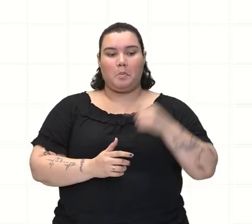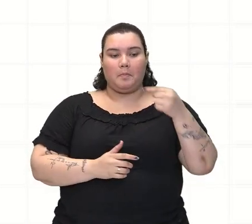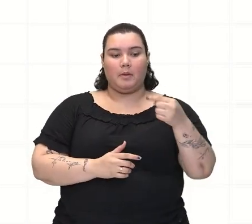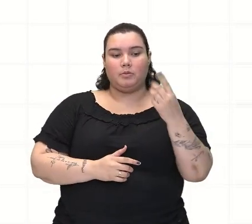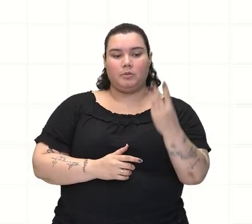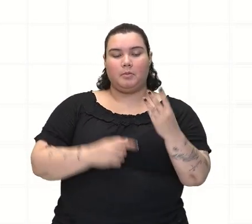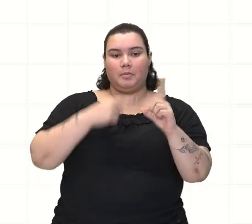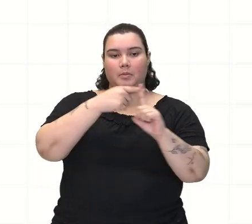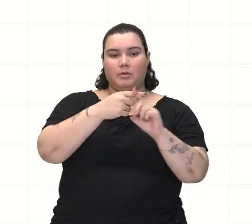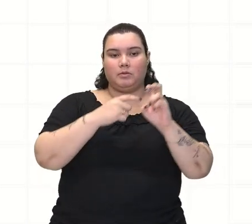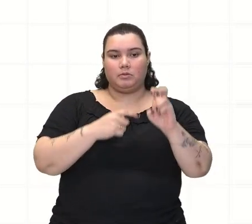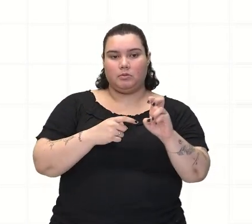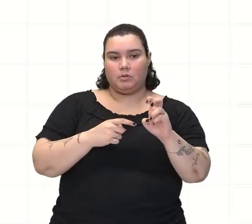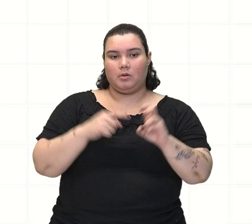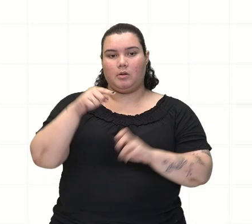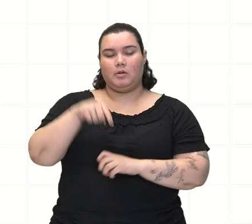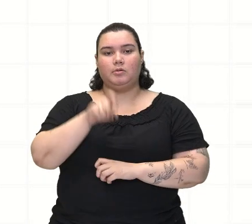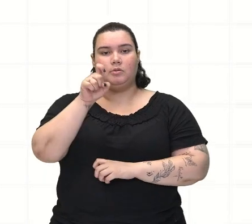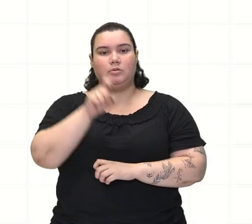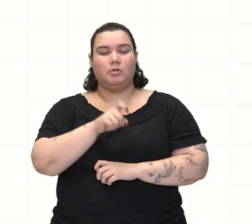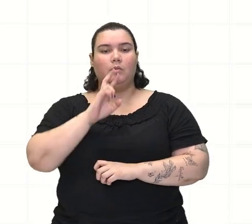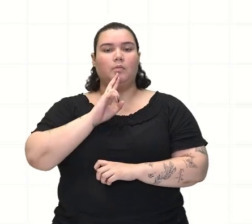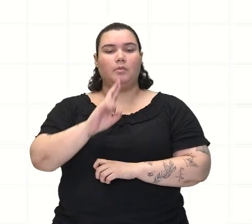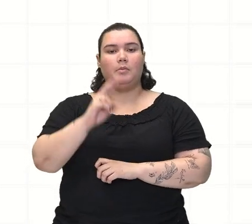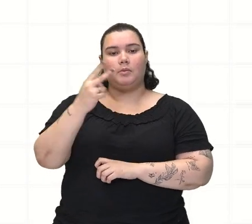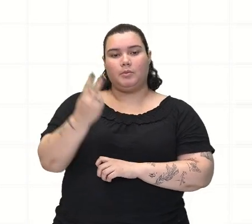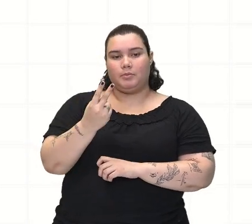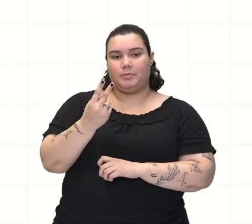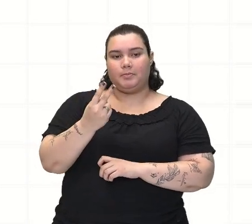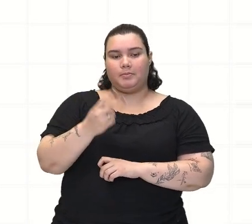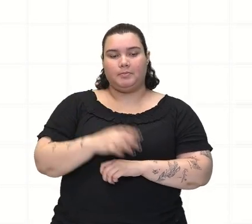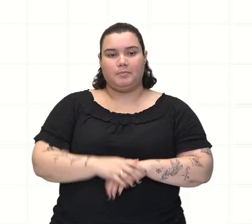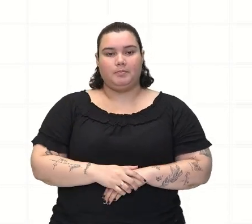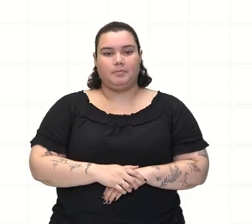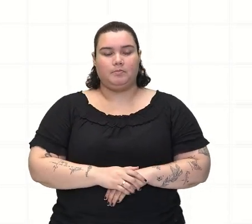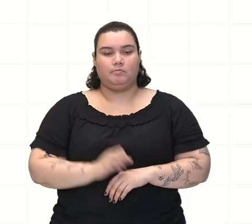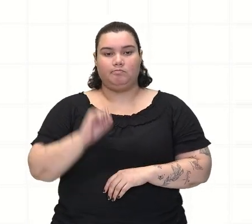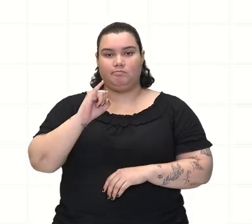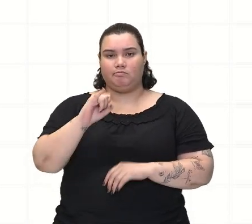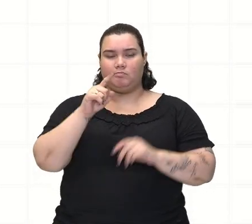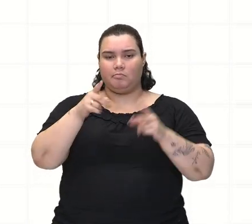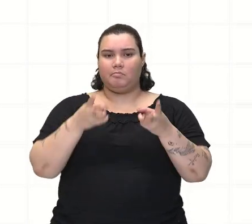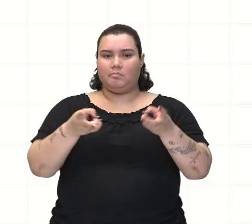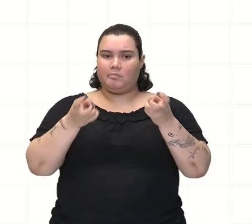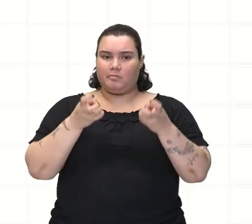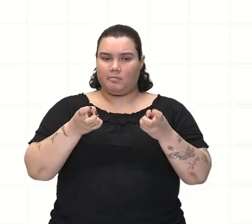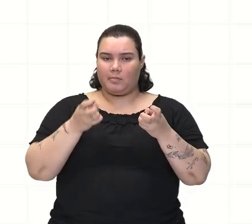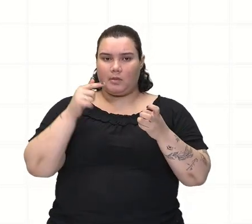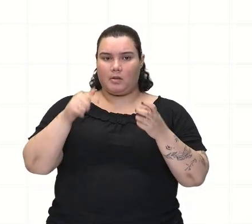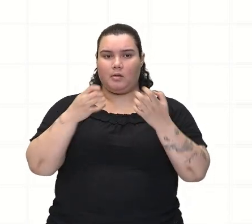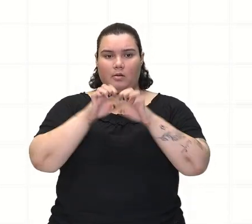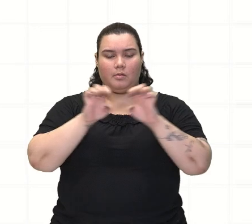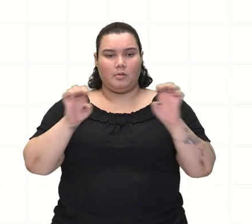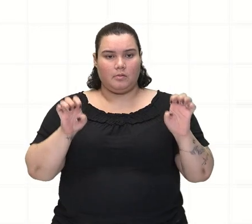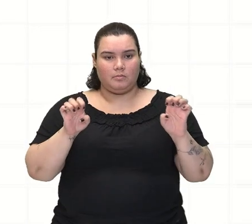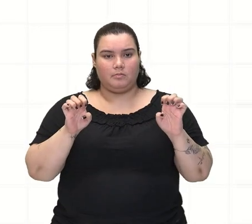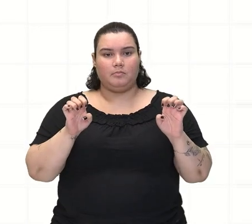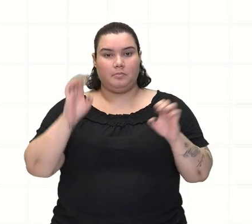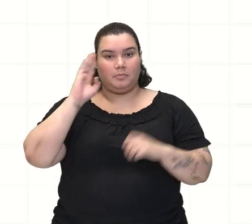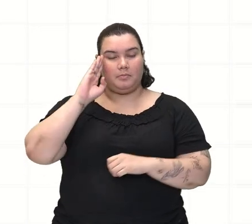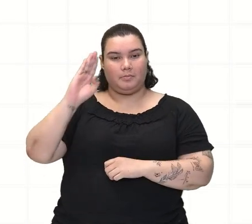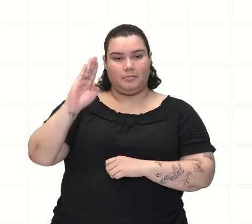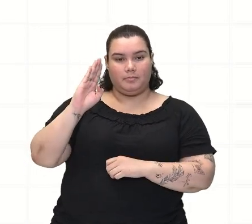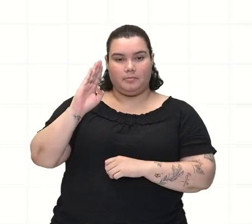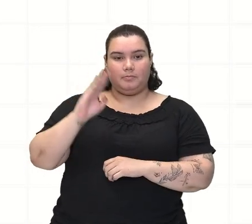mais 5, x é igual a 2. E se você observar lá na nossa equação